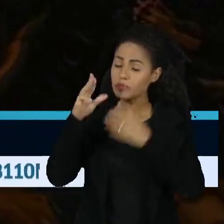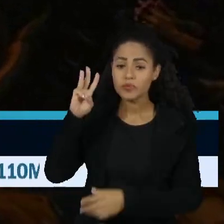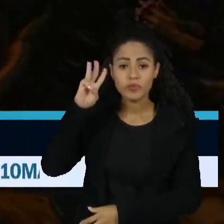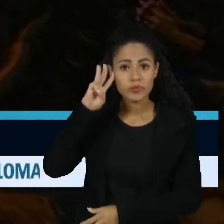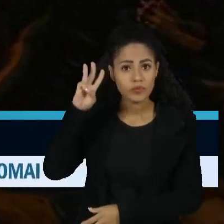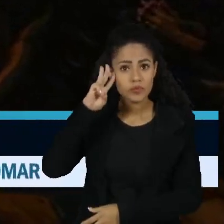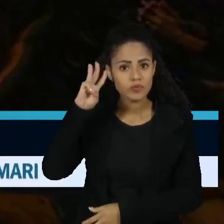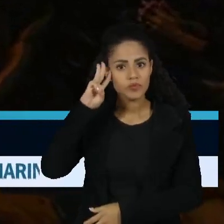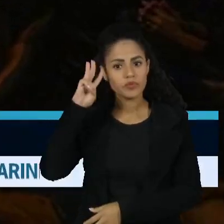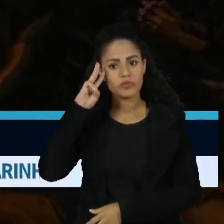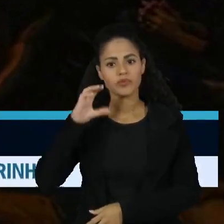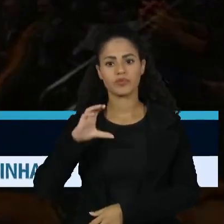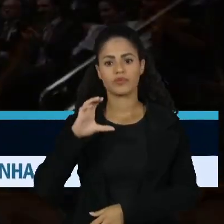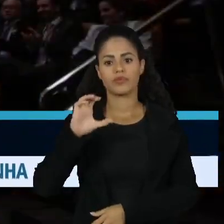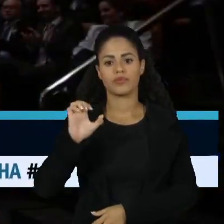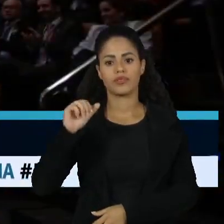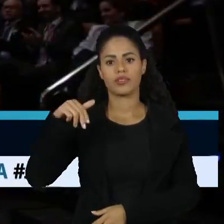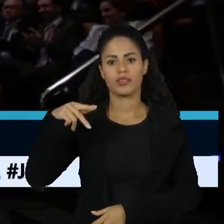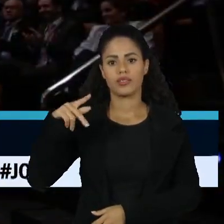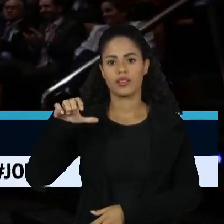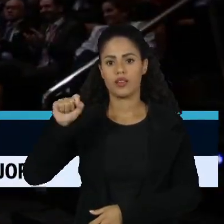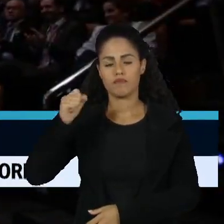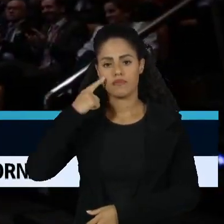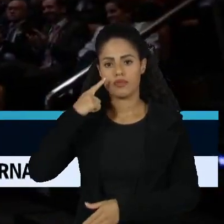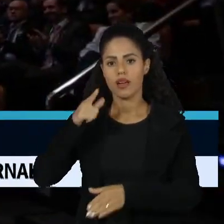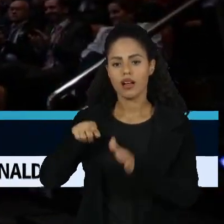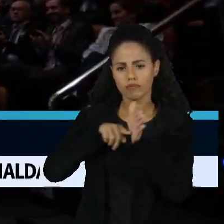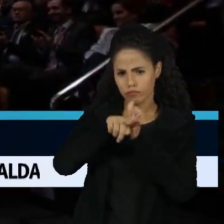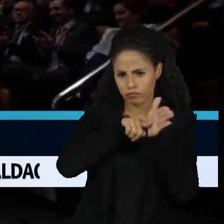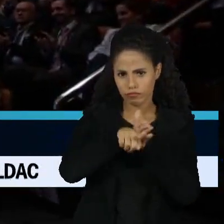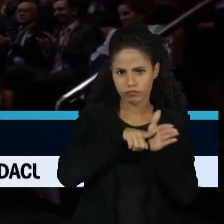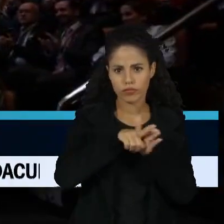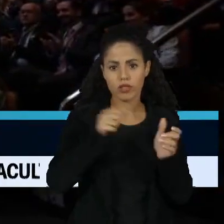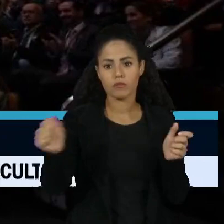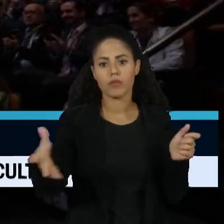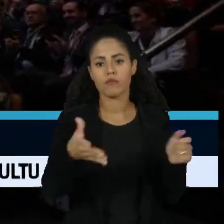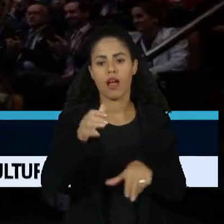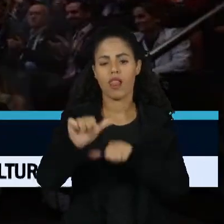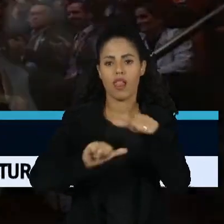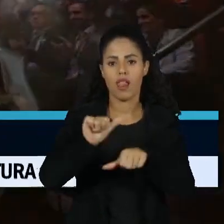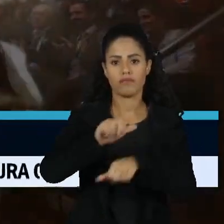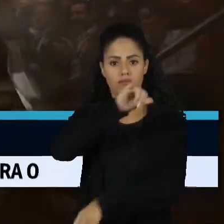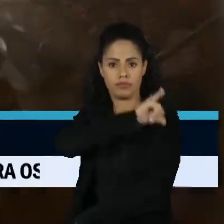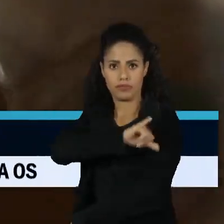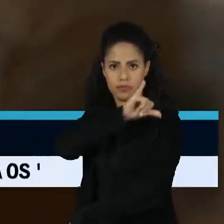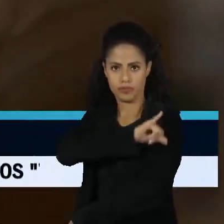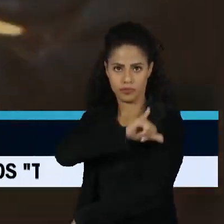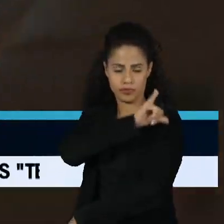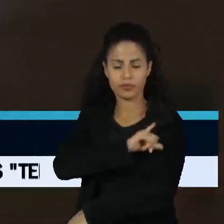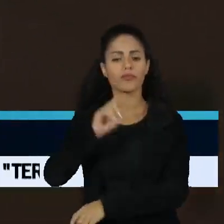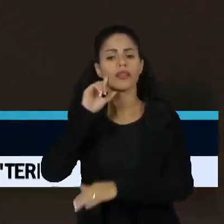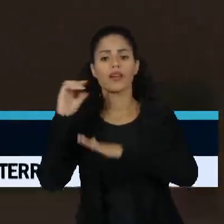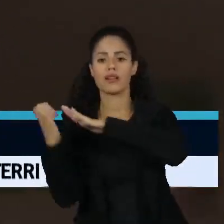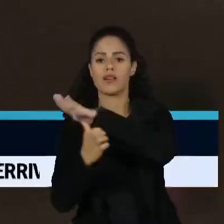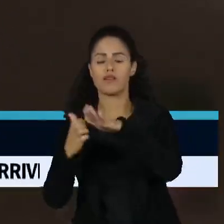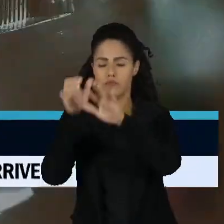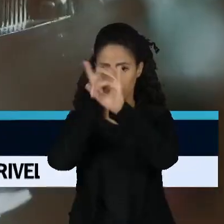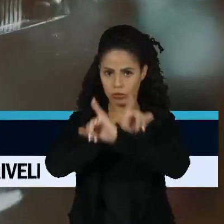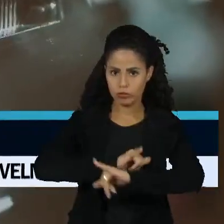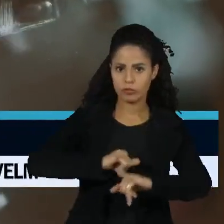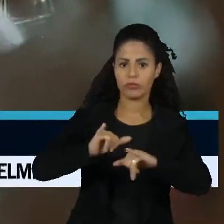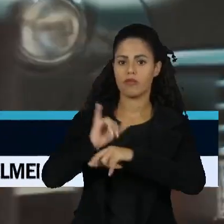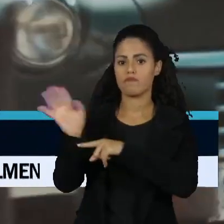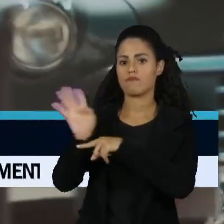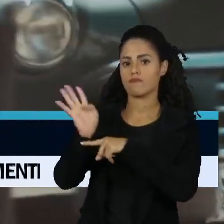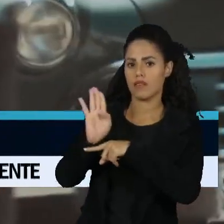no CEMPES, o Centro de Pesquisas, Desenvolvimento e Inovação da Petrobras no Rio de Janeiro. A empresa lançou também um vídeo